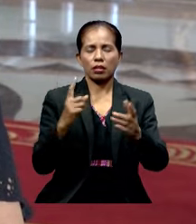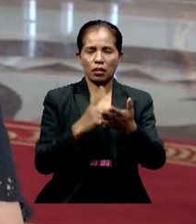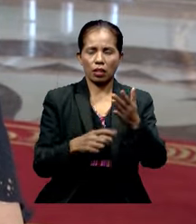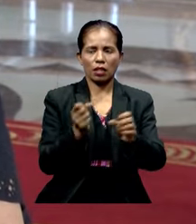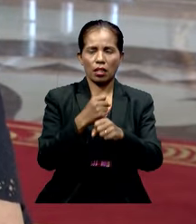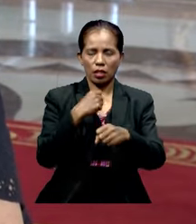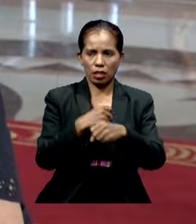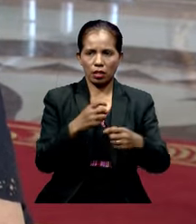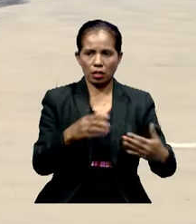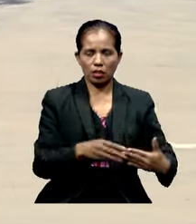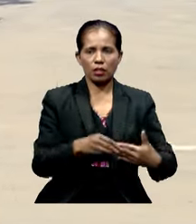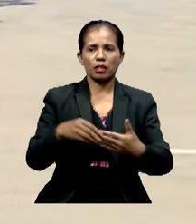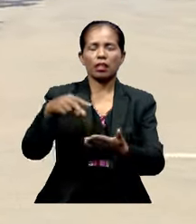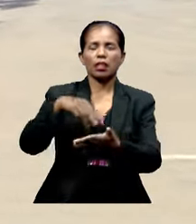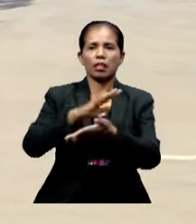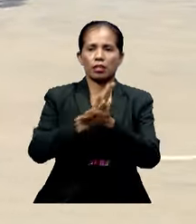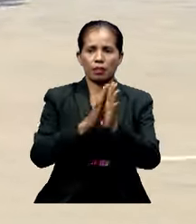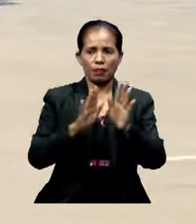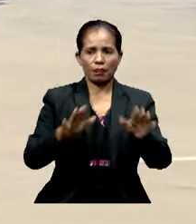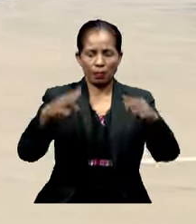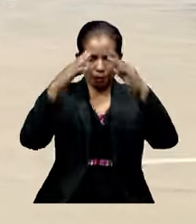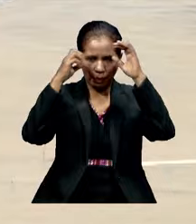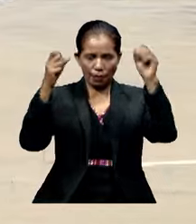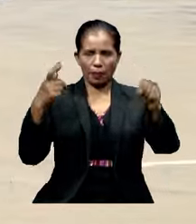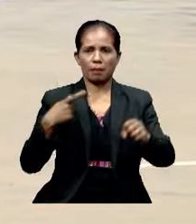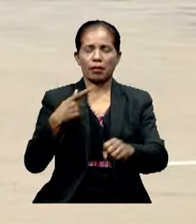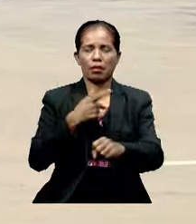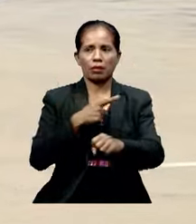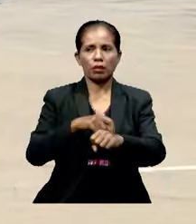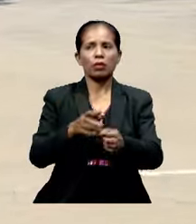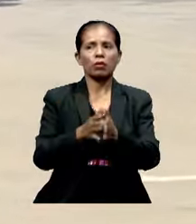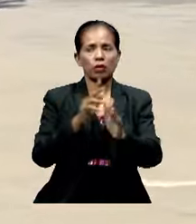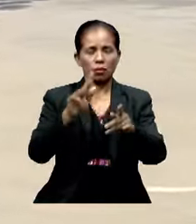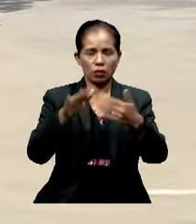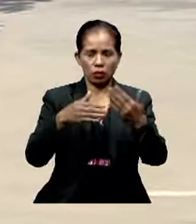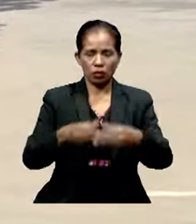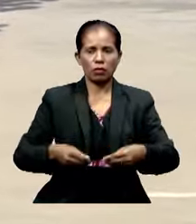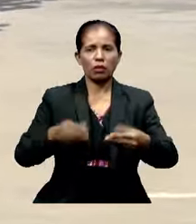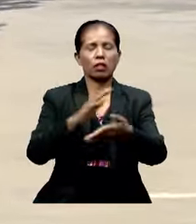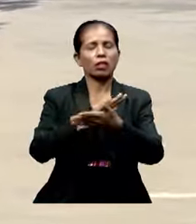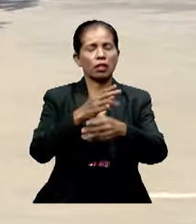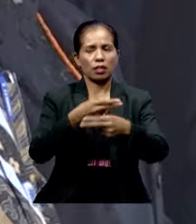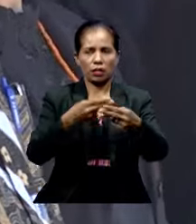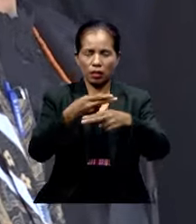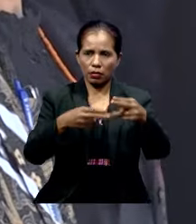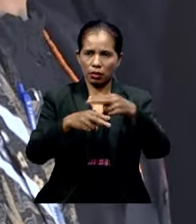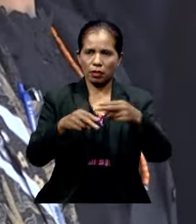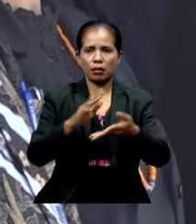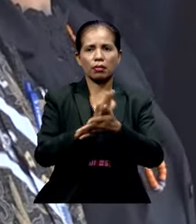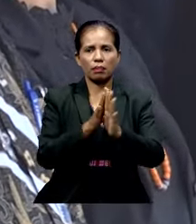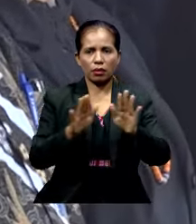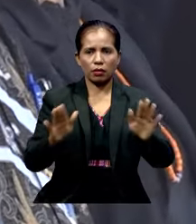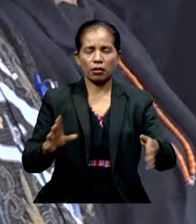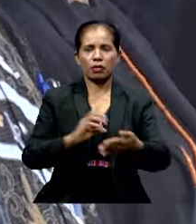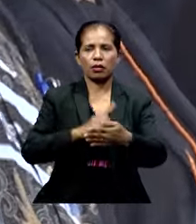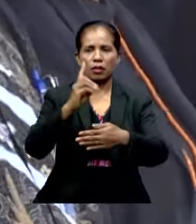liu liu estabilidade. Presidente do Parlamento Mos, Husu Atu Emahotu Foliman Bamalu, o de cria paz na unidade, o de